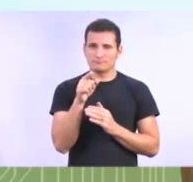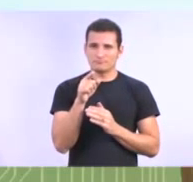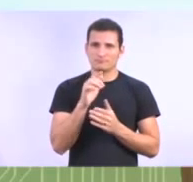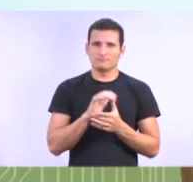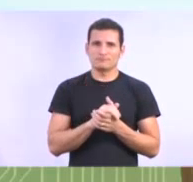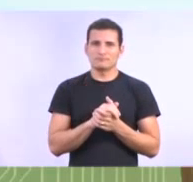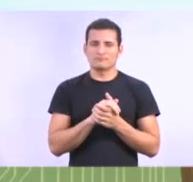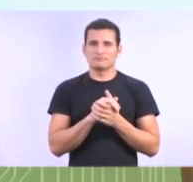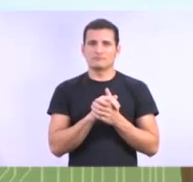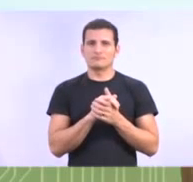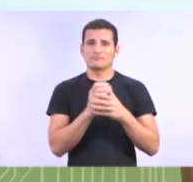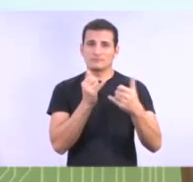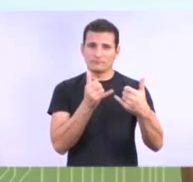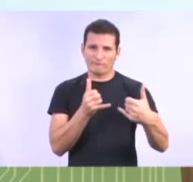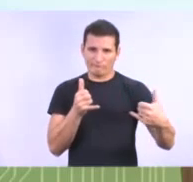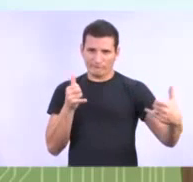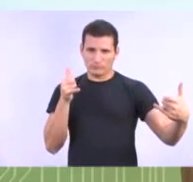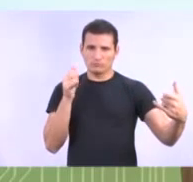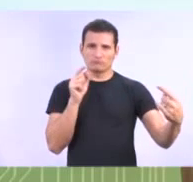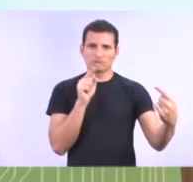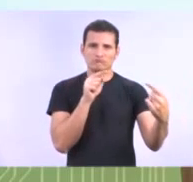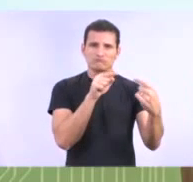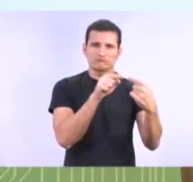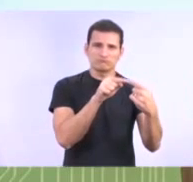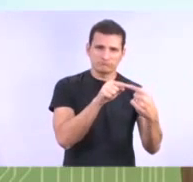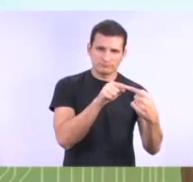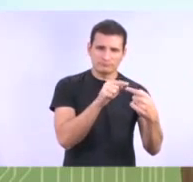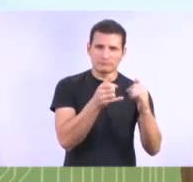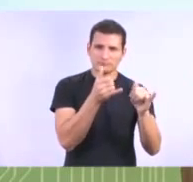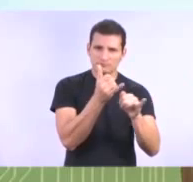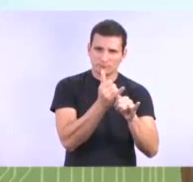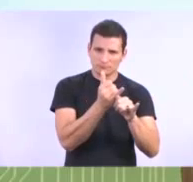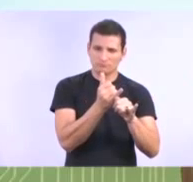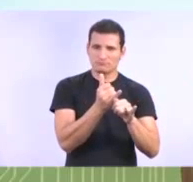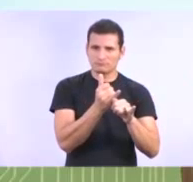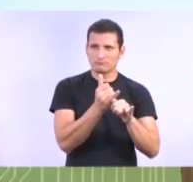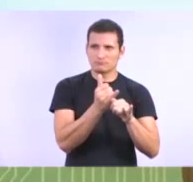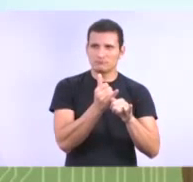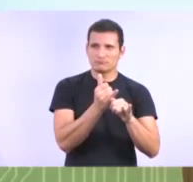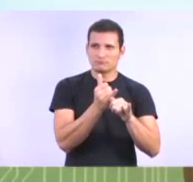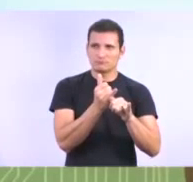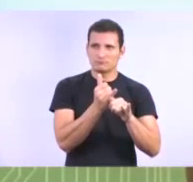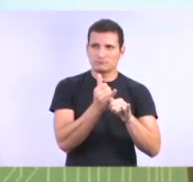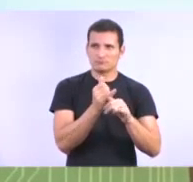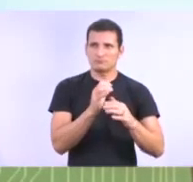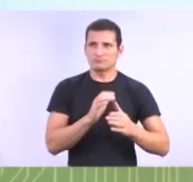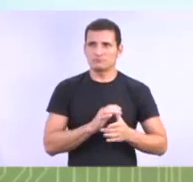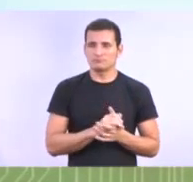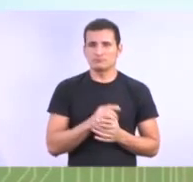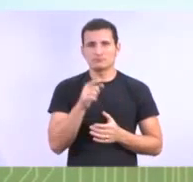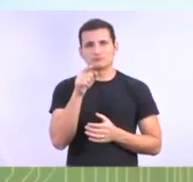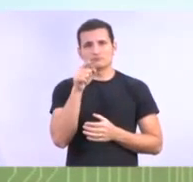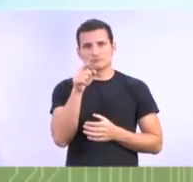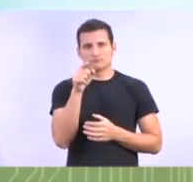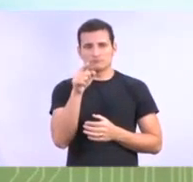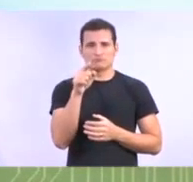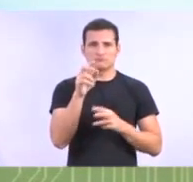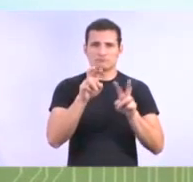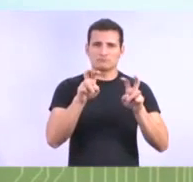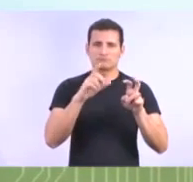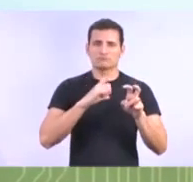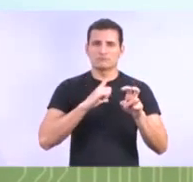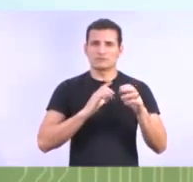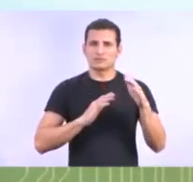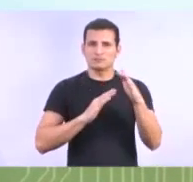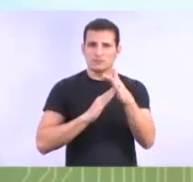conexão com fio, aí vocês vão ver, o seu aparelho vai ter uma quantidade limitada de portas. Vamos supor que